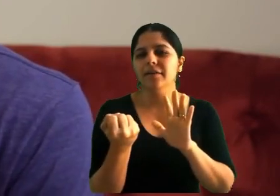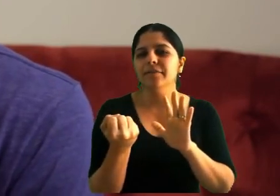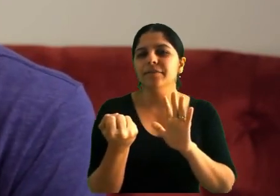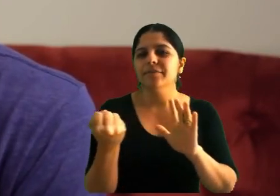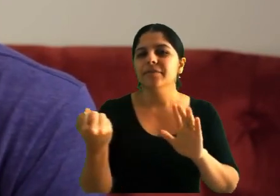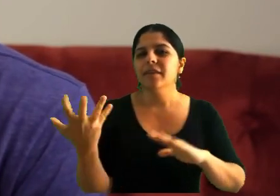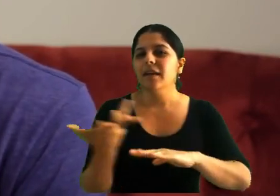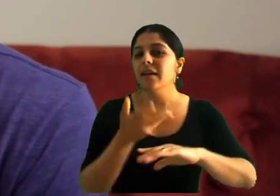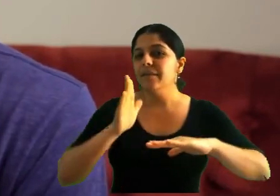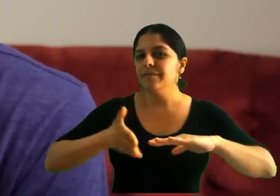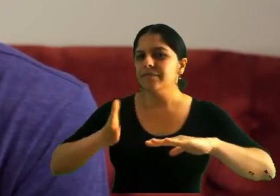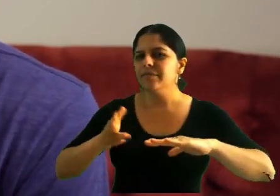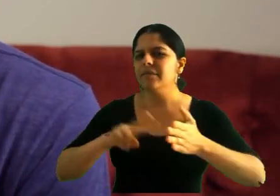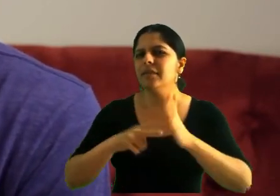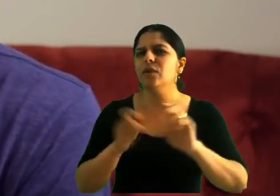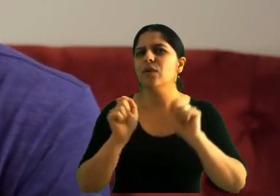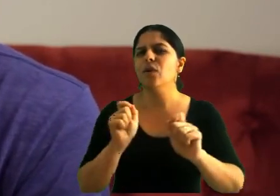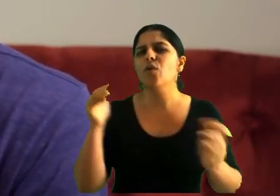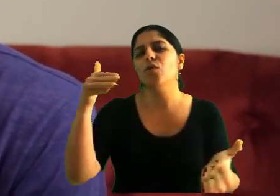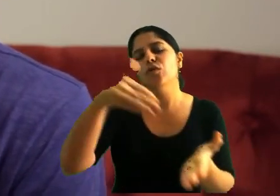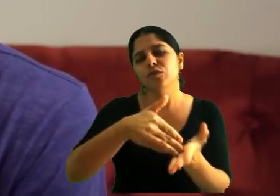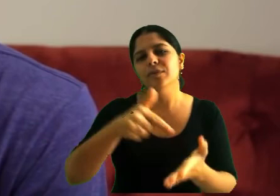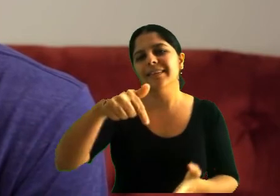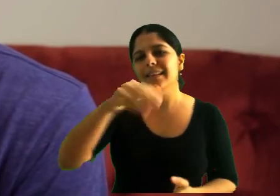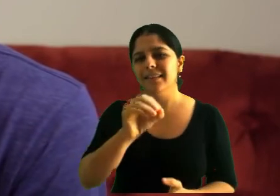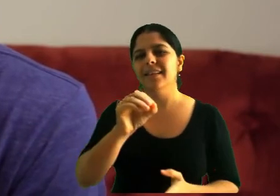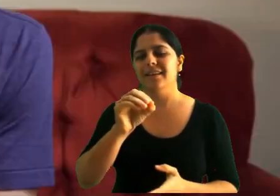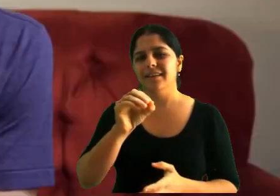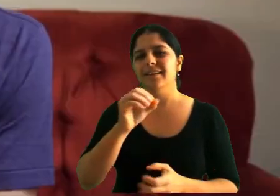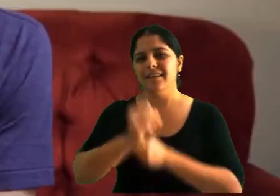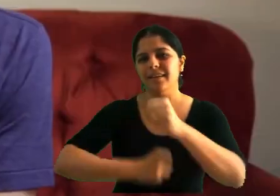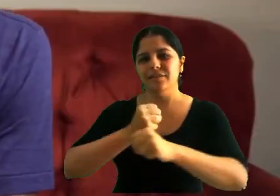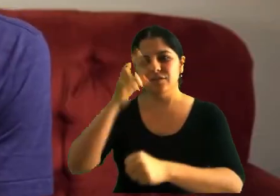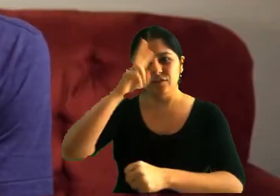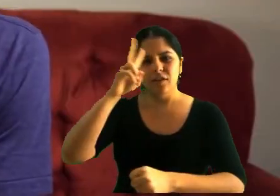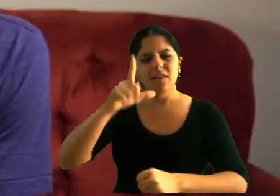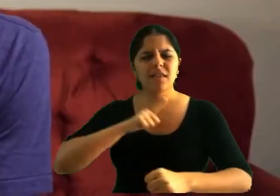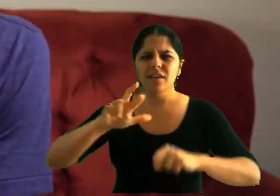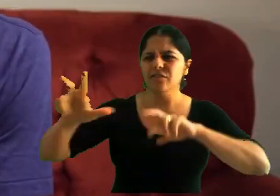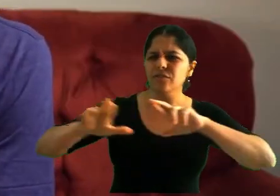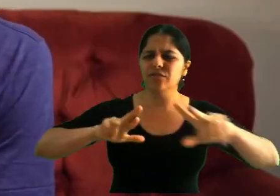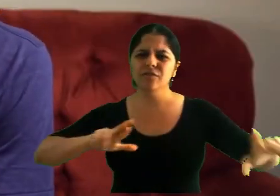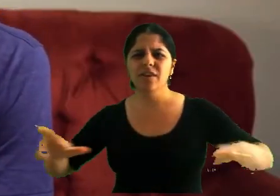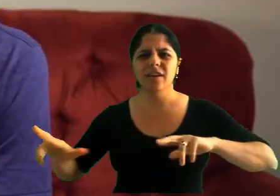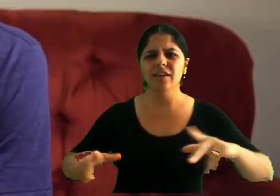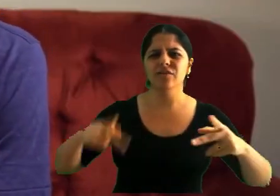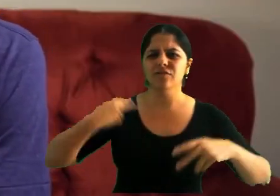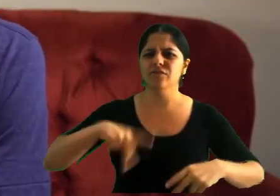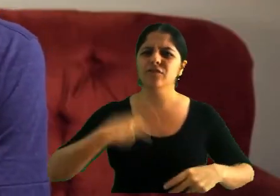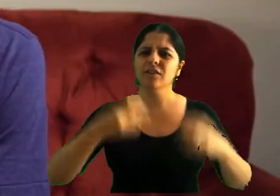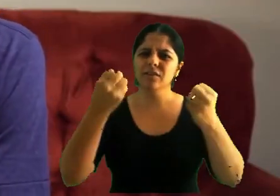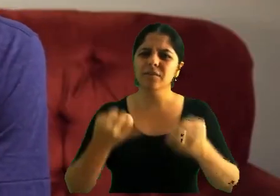era contemporânea, ou seja, os últimos 70 anos de história. Existem diferentes ângulos para se contar a história